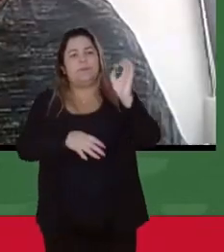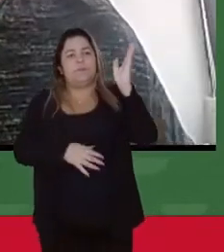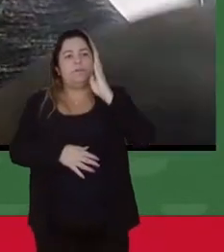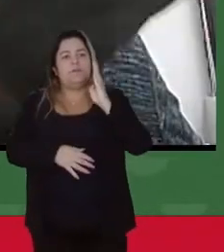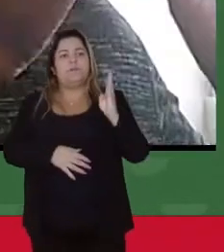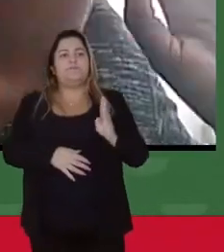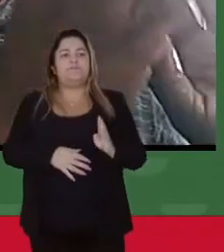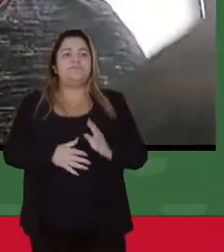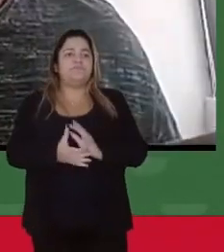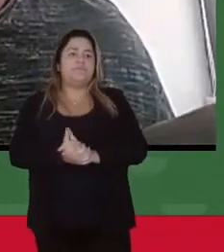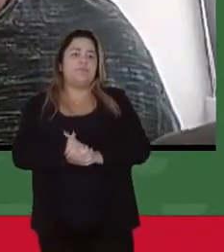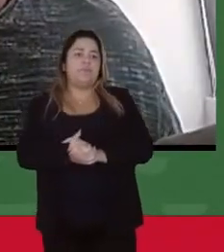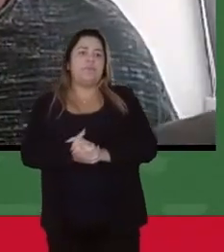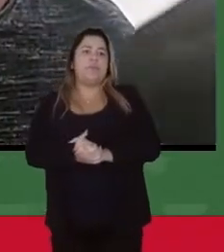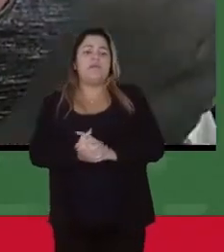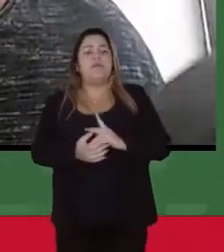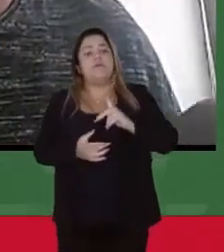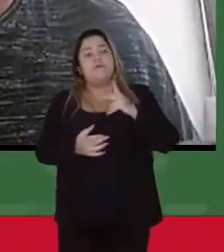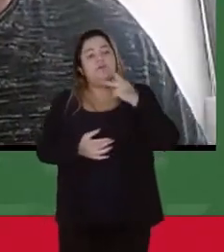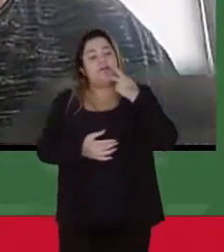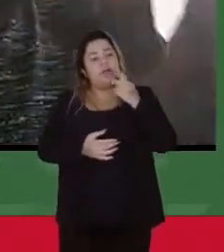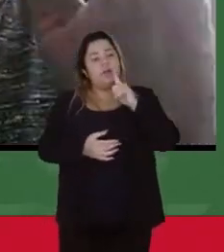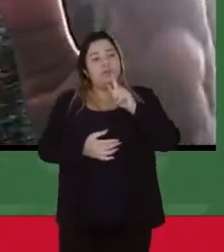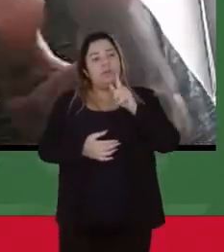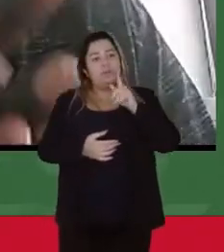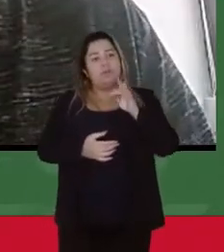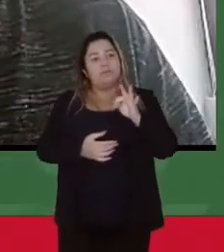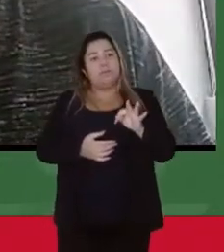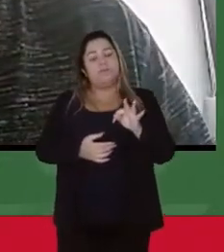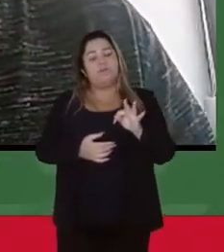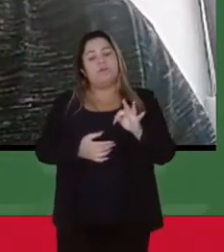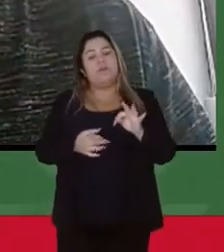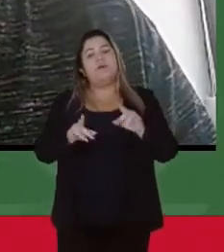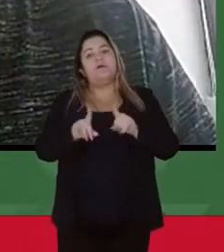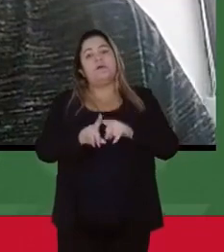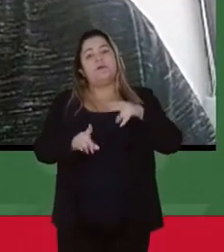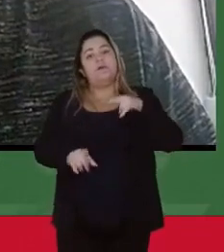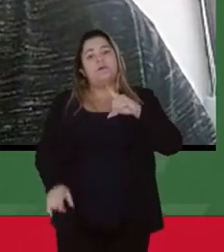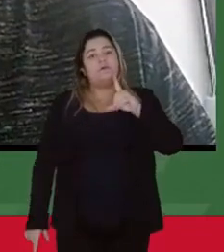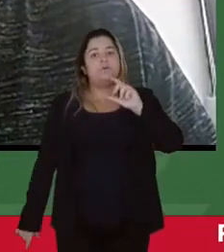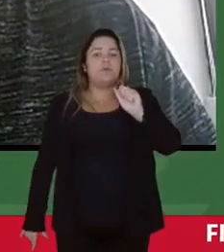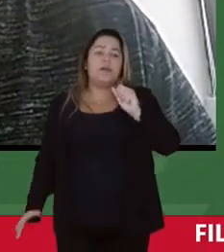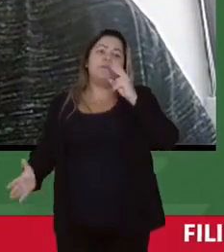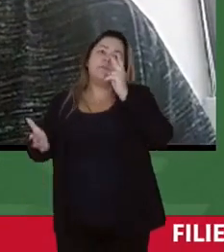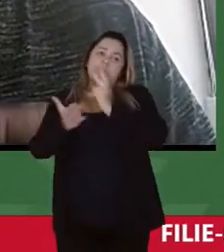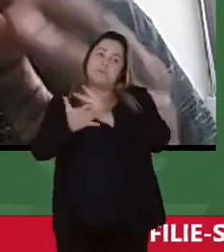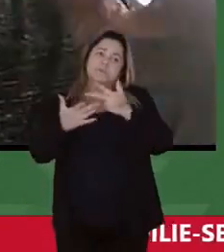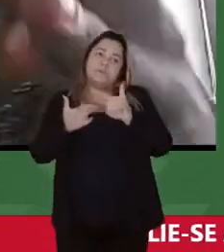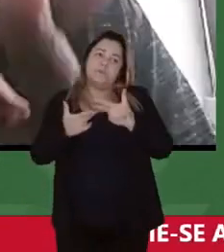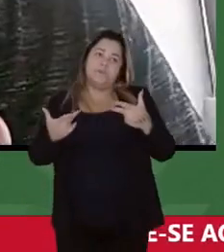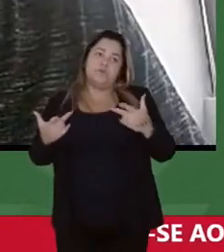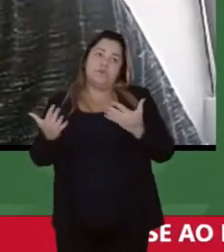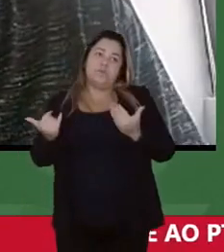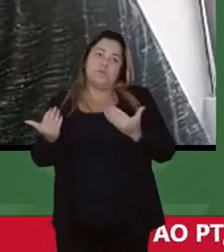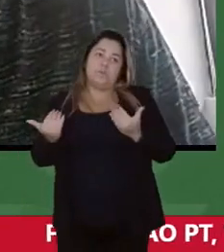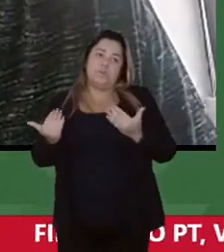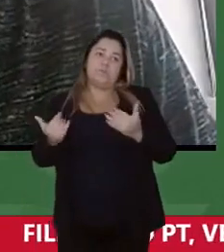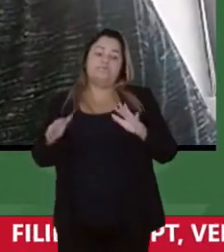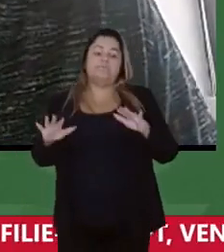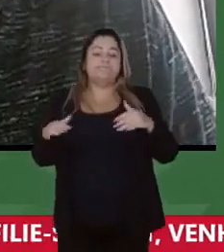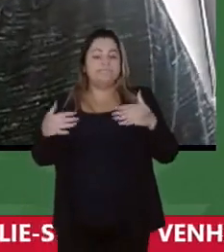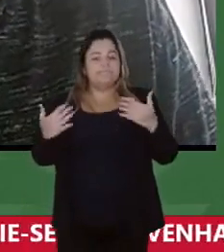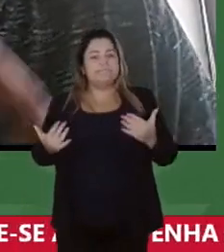quando vai falar de LGBT, é a mesma coisa, e também a Nádia, a mesma coisa quando vai falar de juventude. Então é isso,